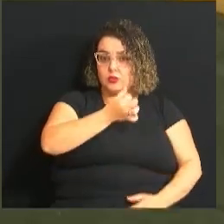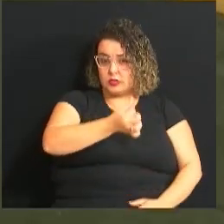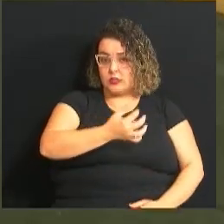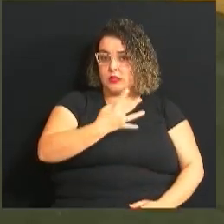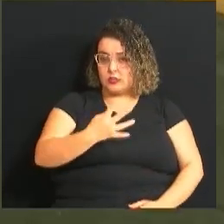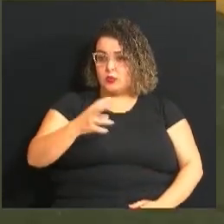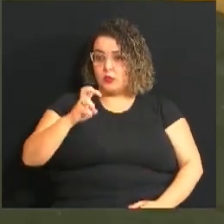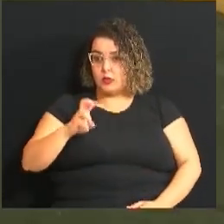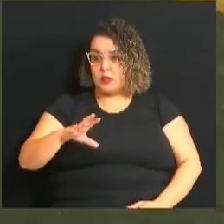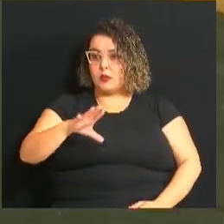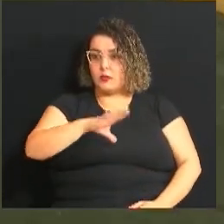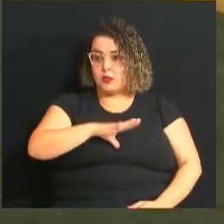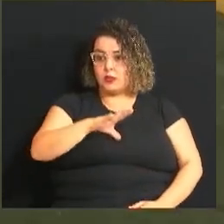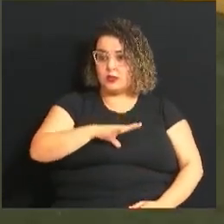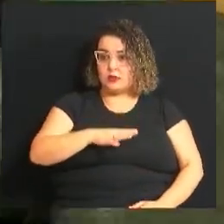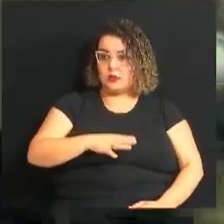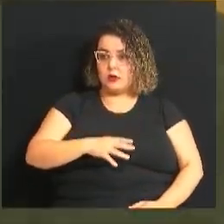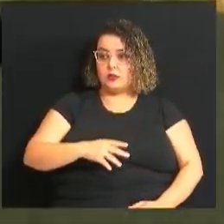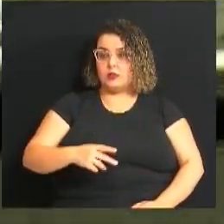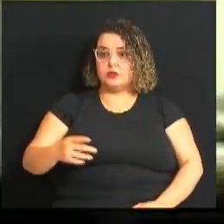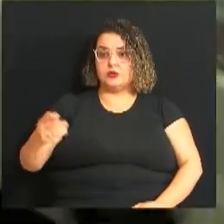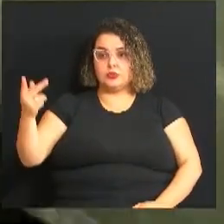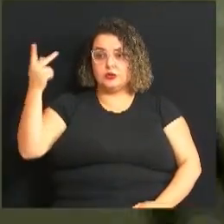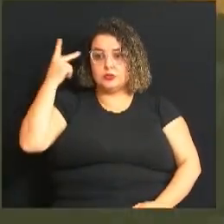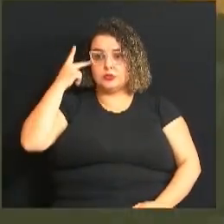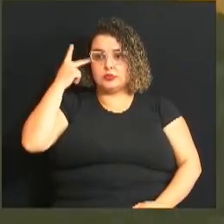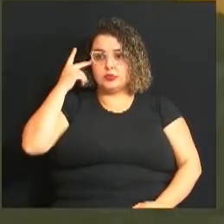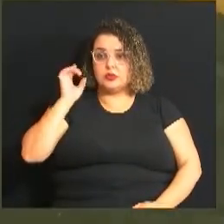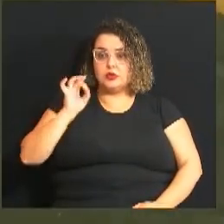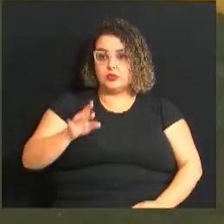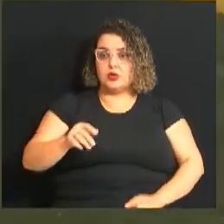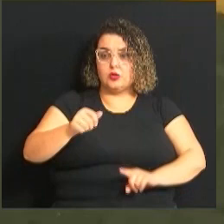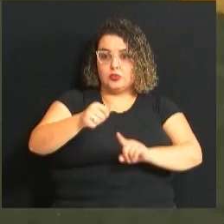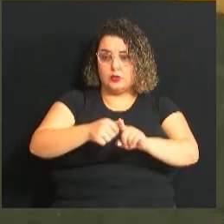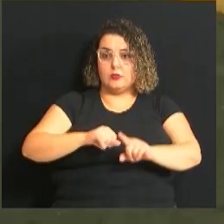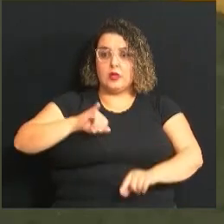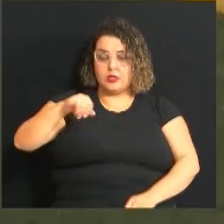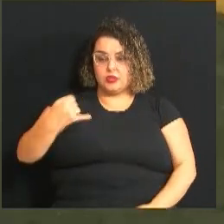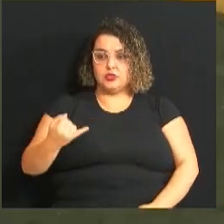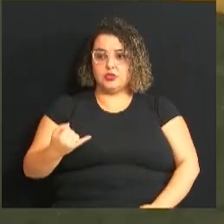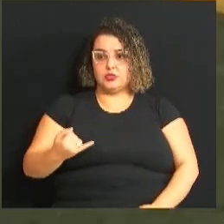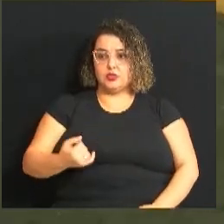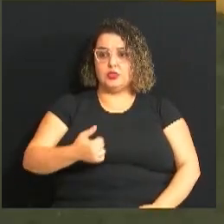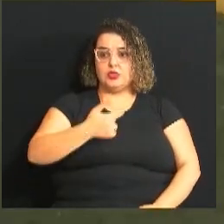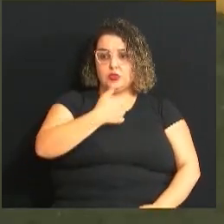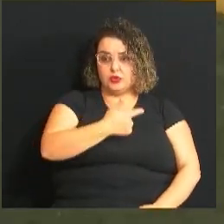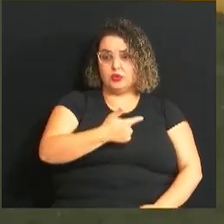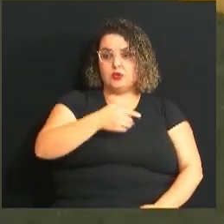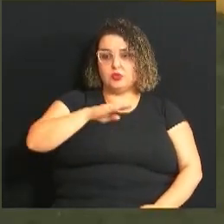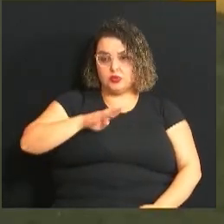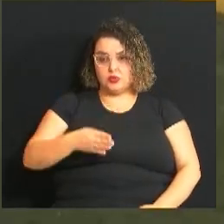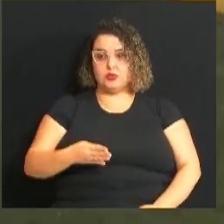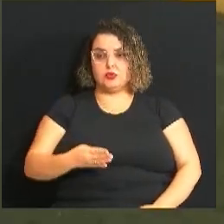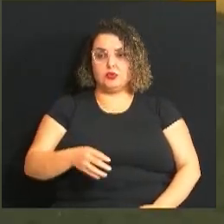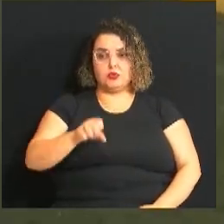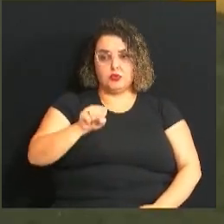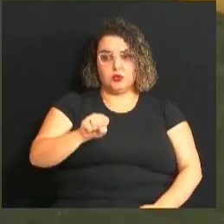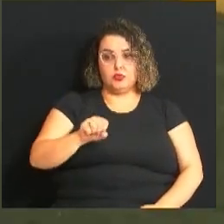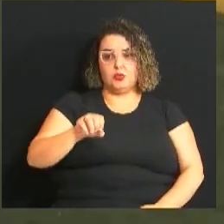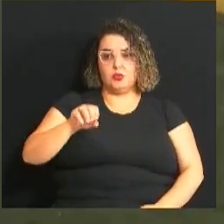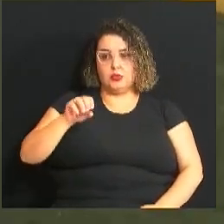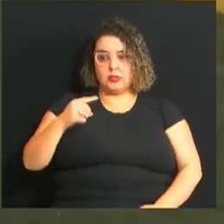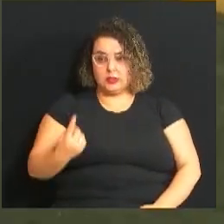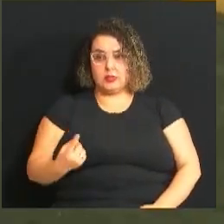municípios Paulistas receberam só no mês de janeiro um total de Dois Bilhões e 81 milhões de reais